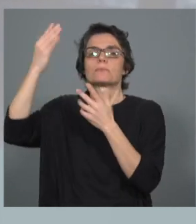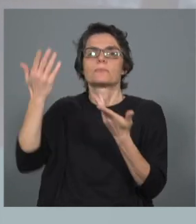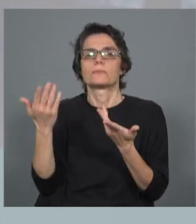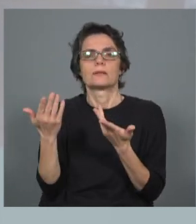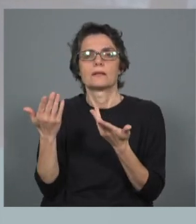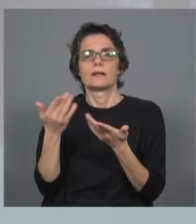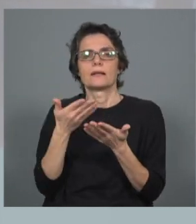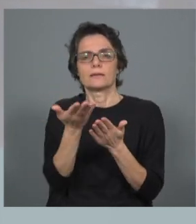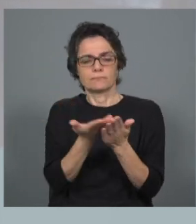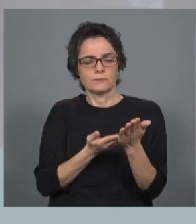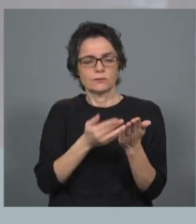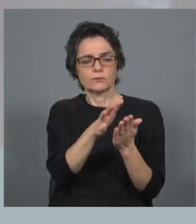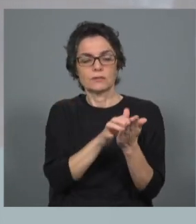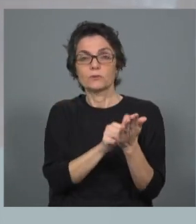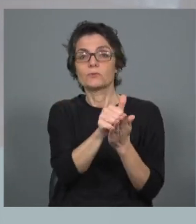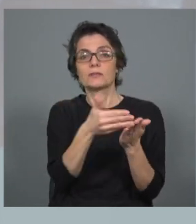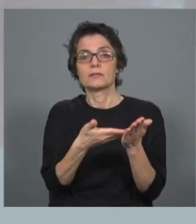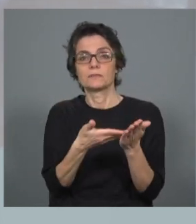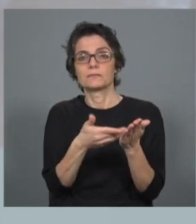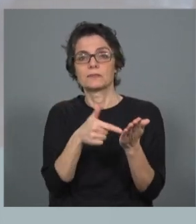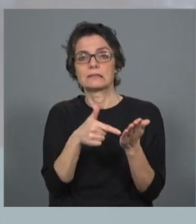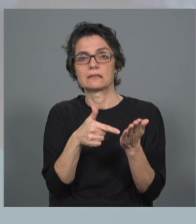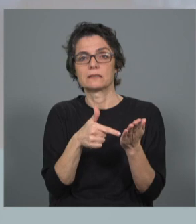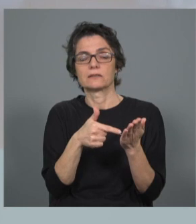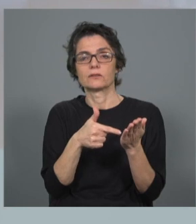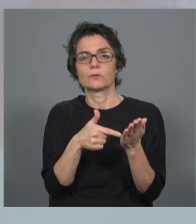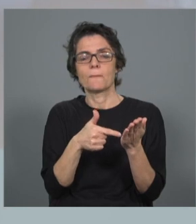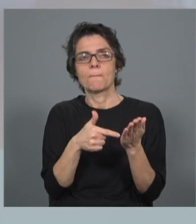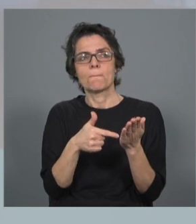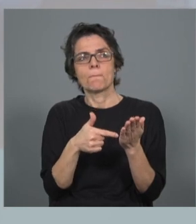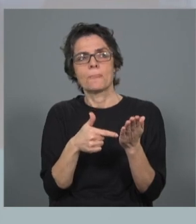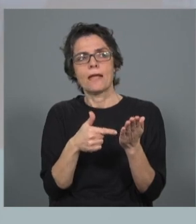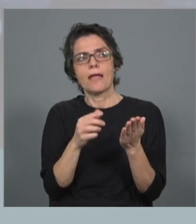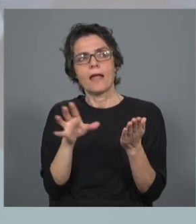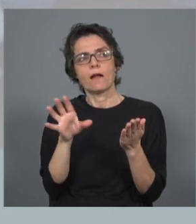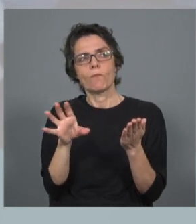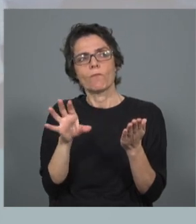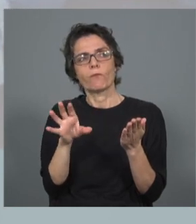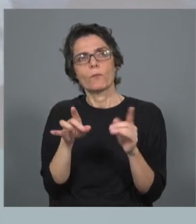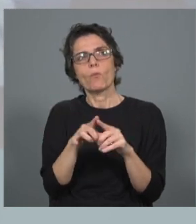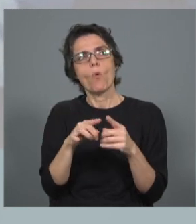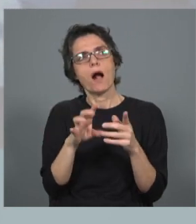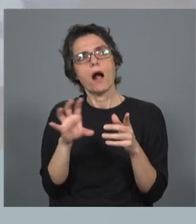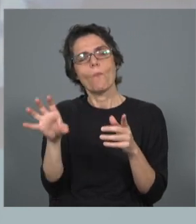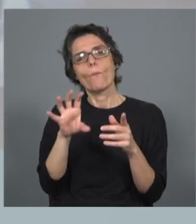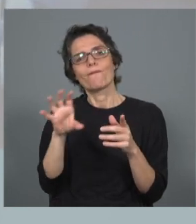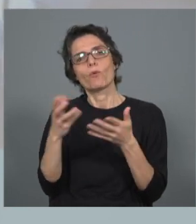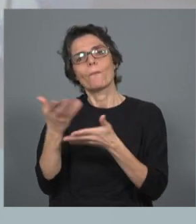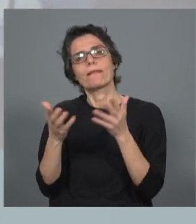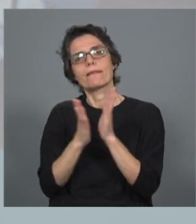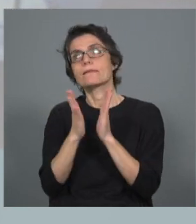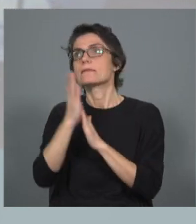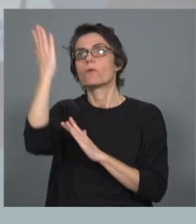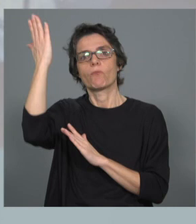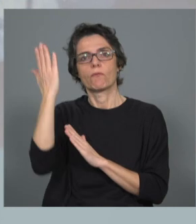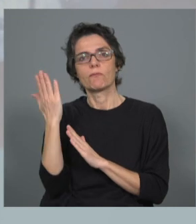E por isso fica também como repositório de modelos de relação com Deus, de modelos de interpretação da própria pessoa à luz de